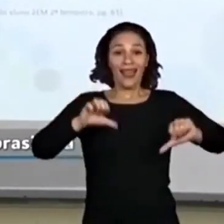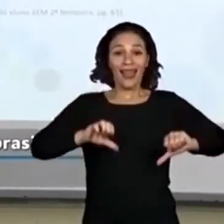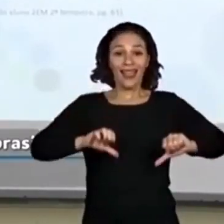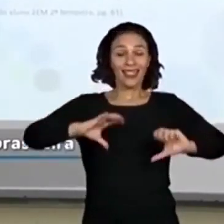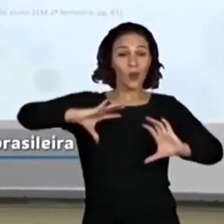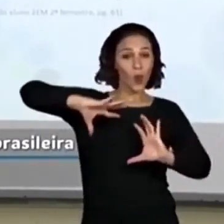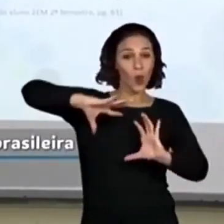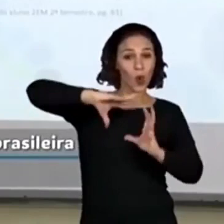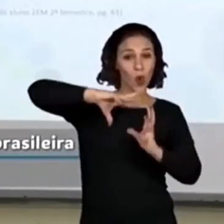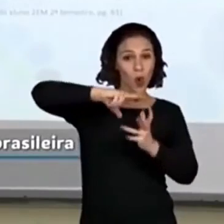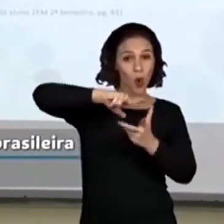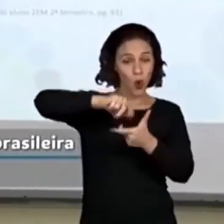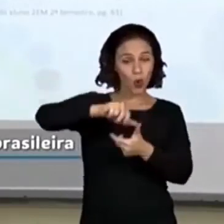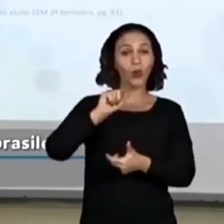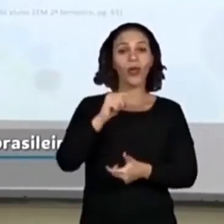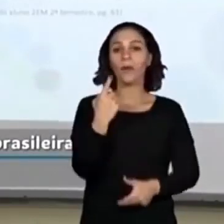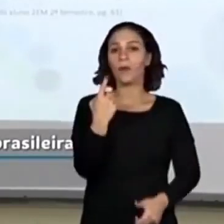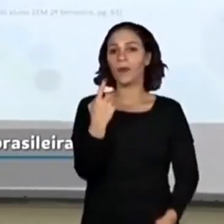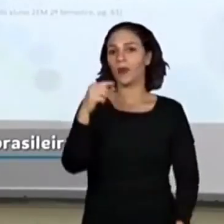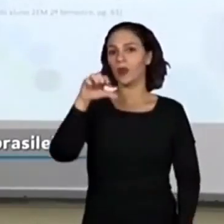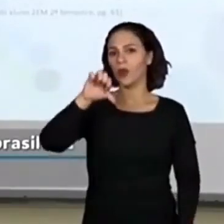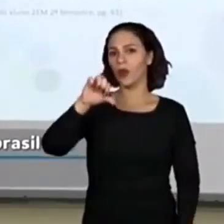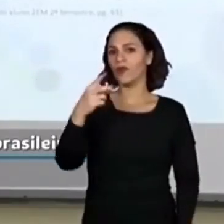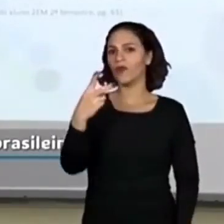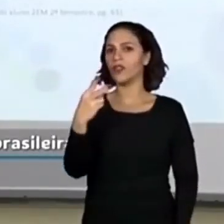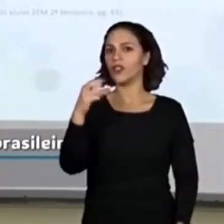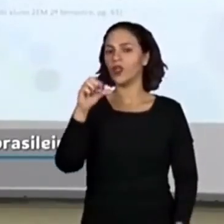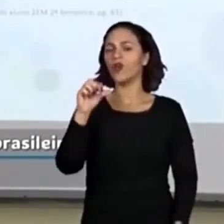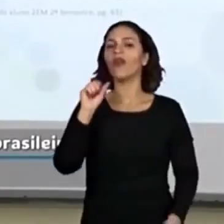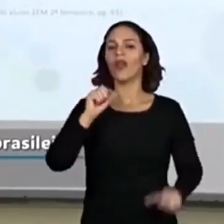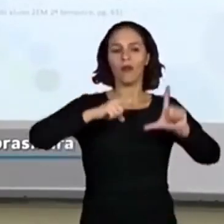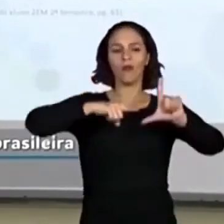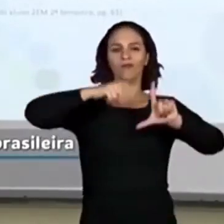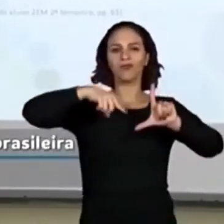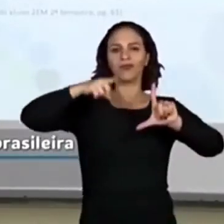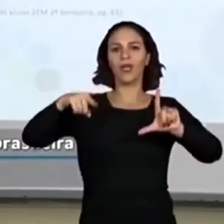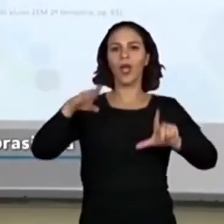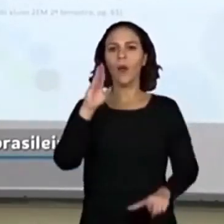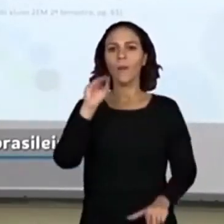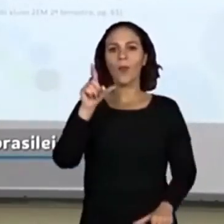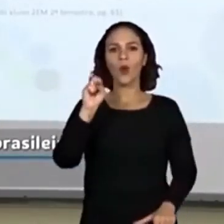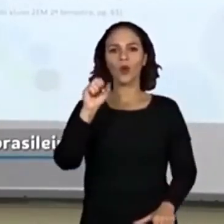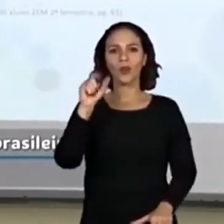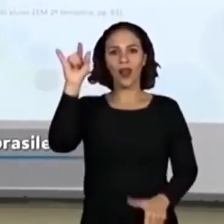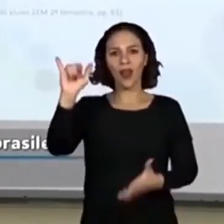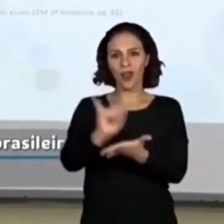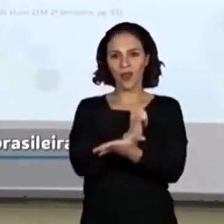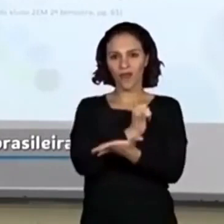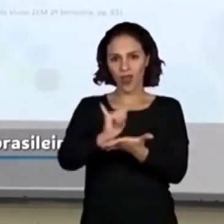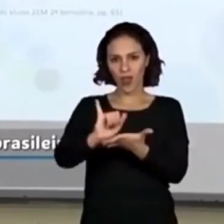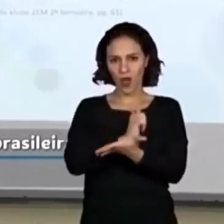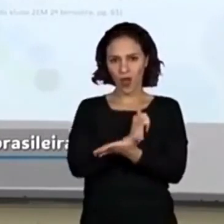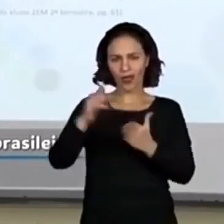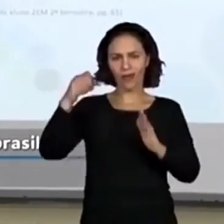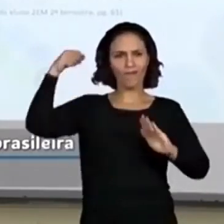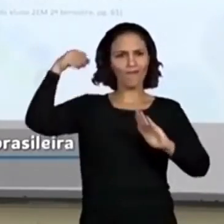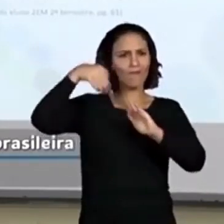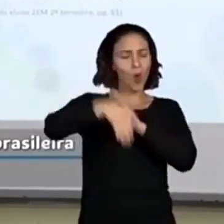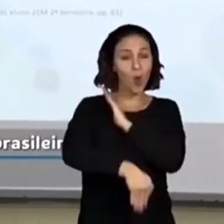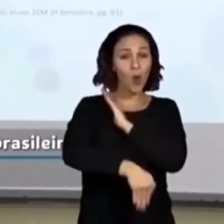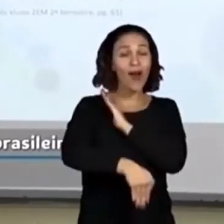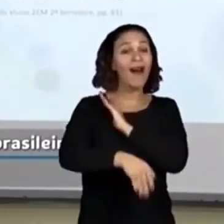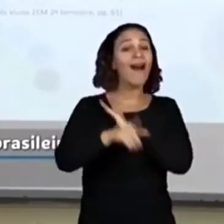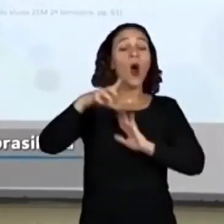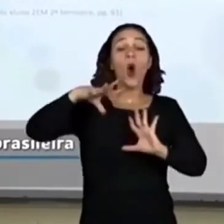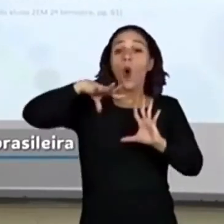em 1929, uma crise da Bolsa de Valores de Nova York, que gerou graves problemas econômicos no